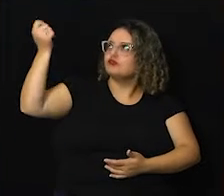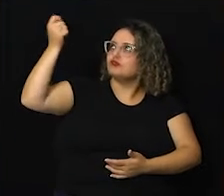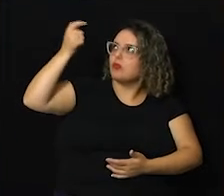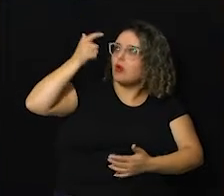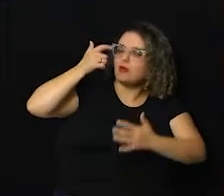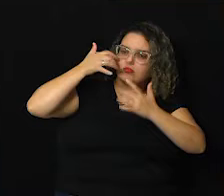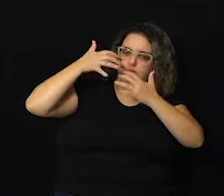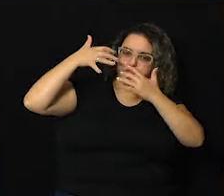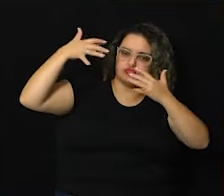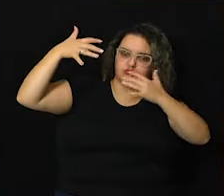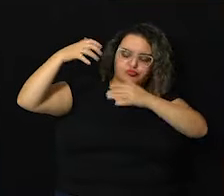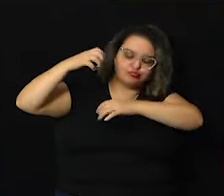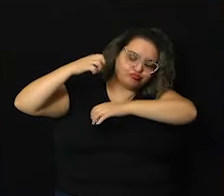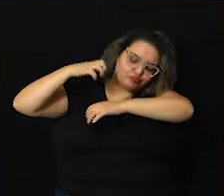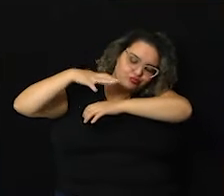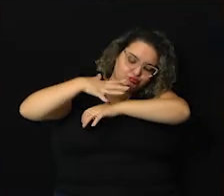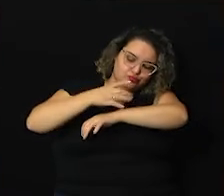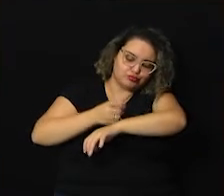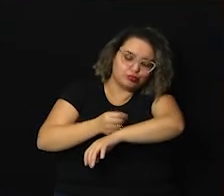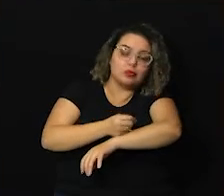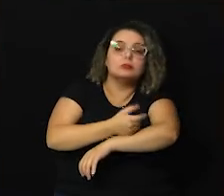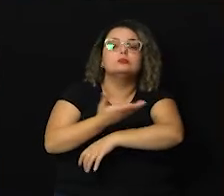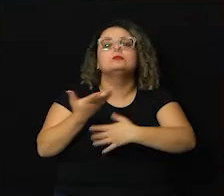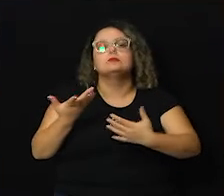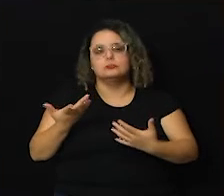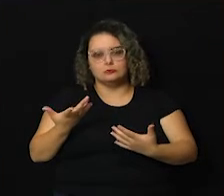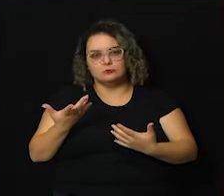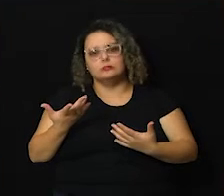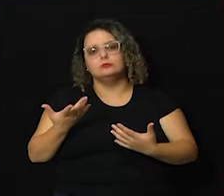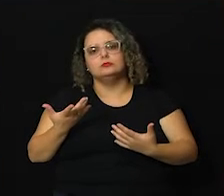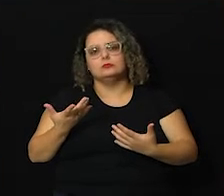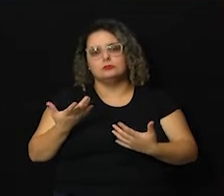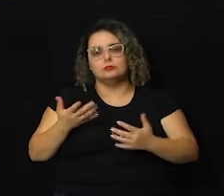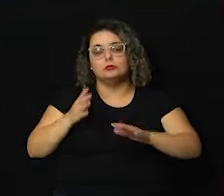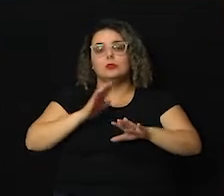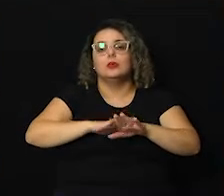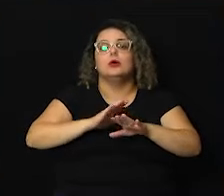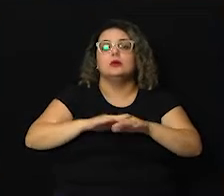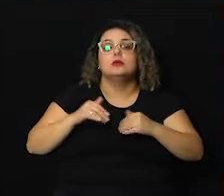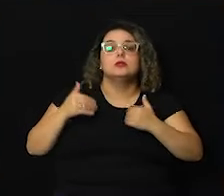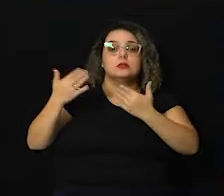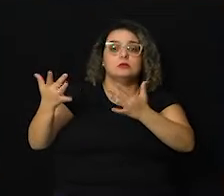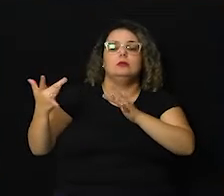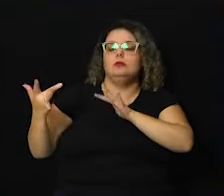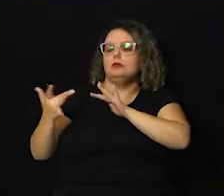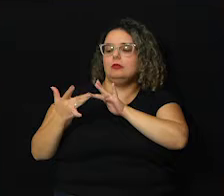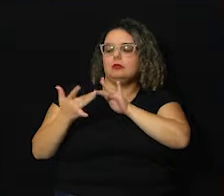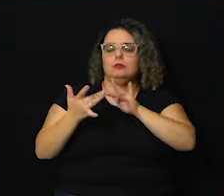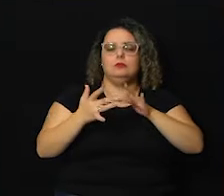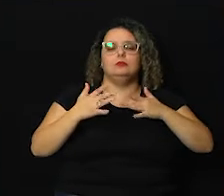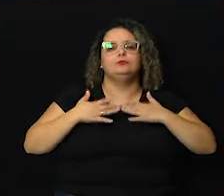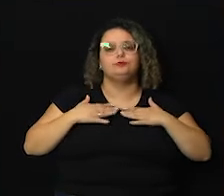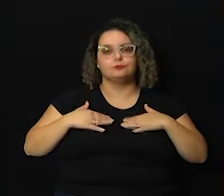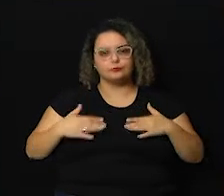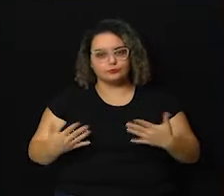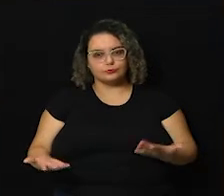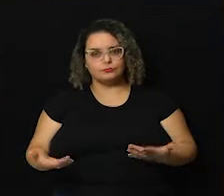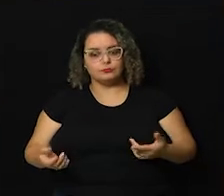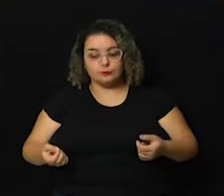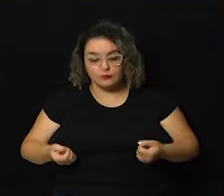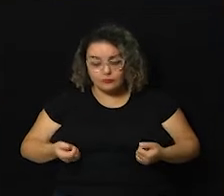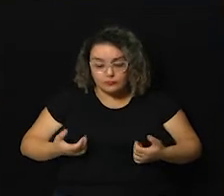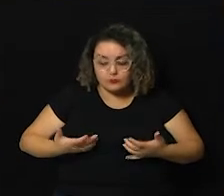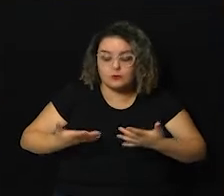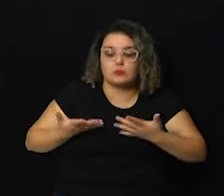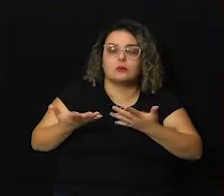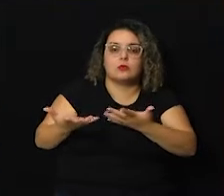da irradiação do sol. Mas essas irradiações, esses agentes externos que entram em contato com o nosso corpo, eles